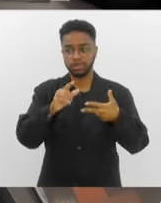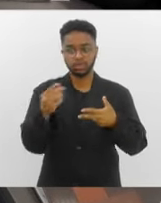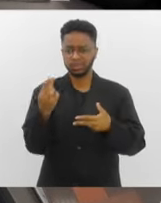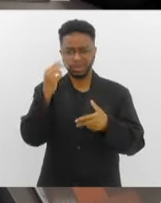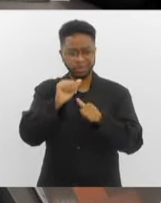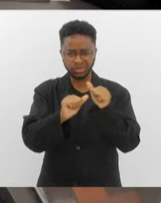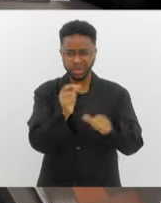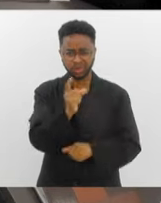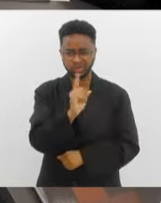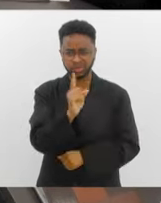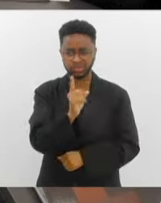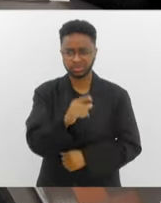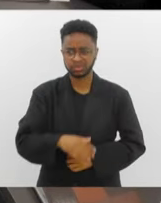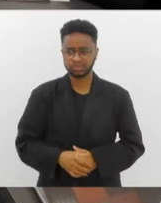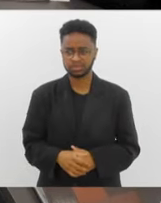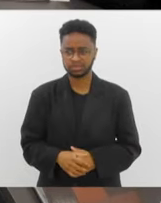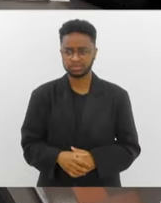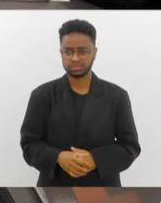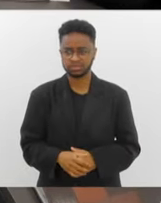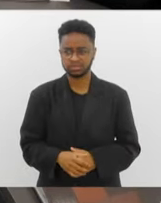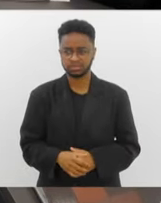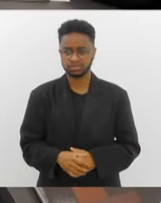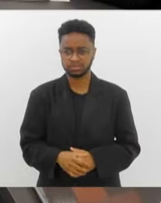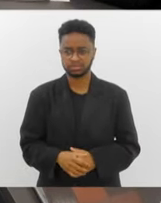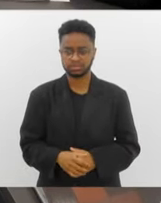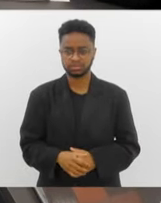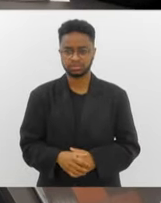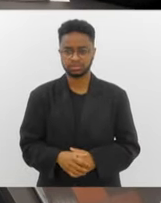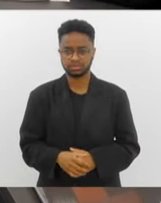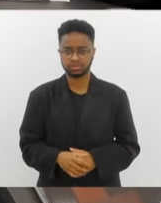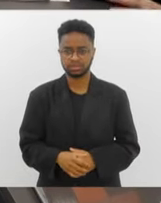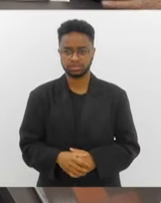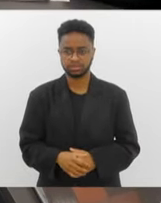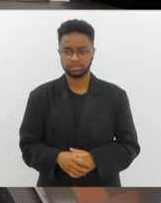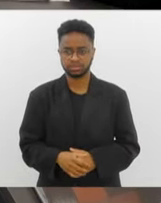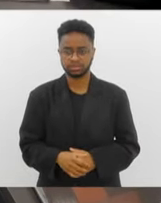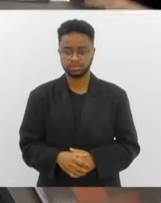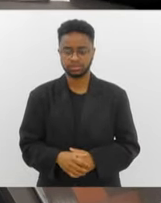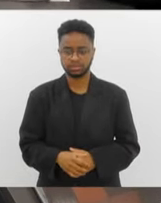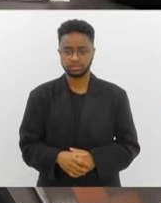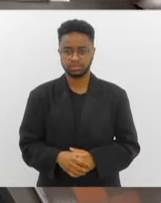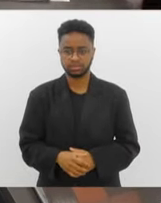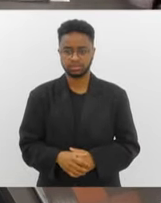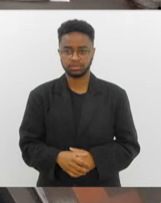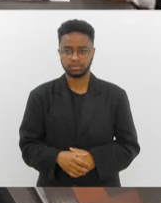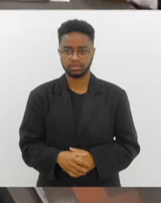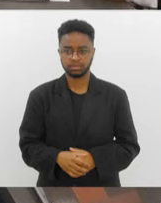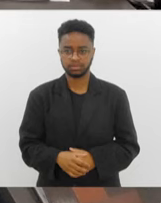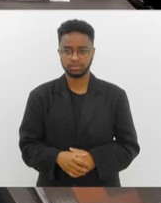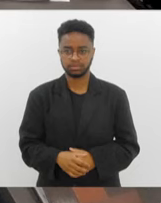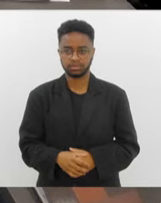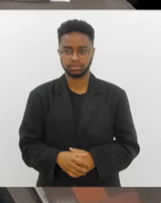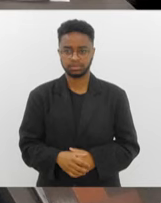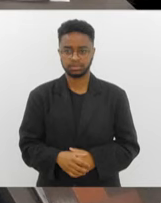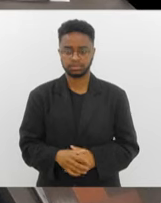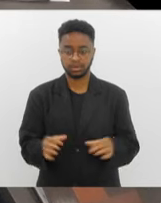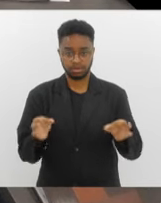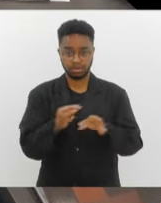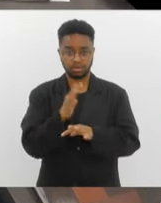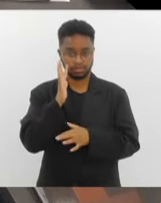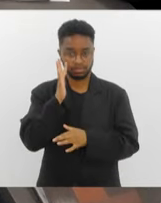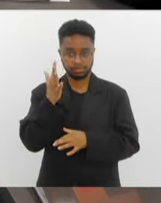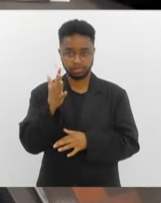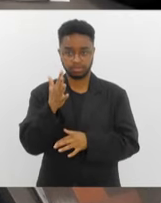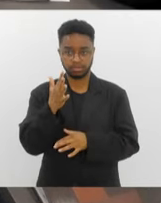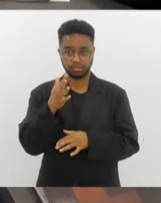não, doutor Serginho? Já está mudado para indicação simples. Como vota a deputada Célia? Pacificado, presidente. Pela